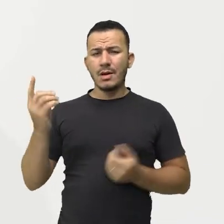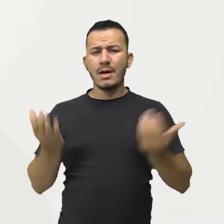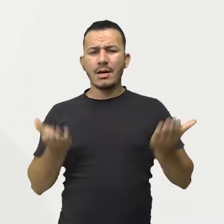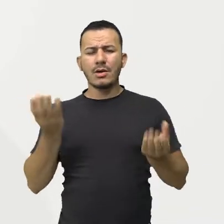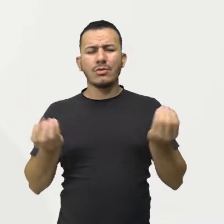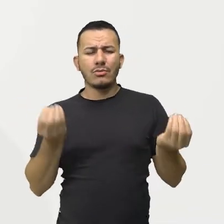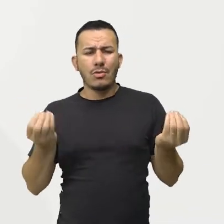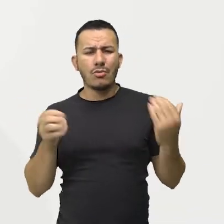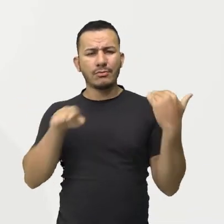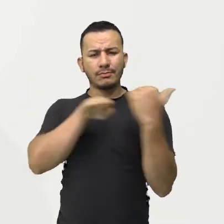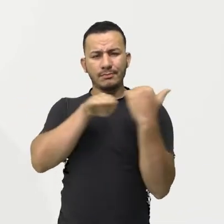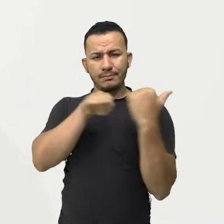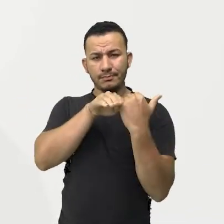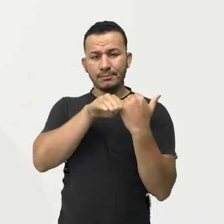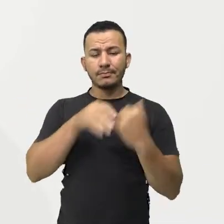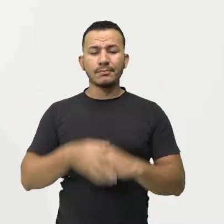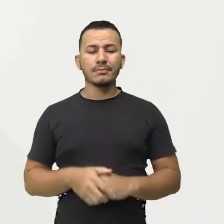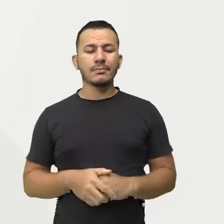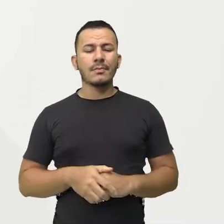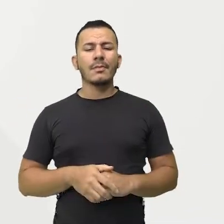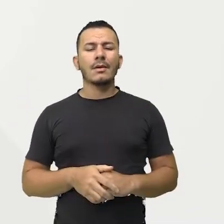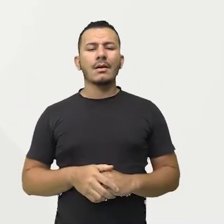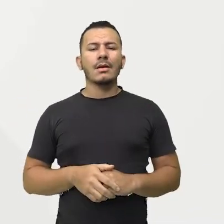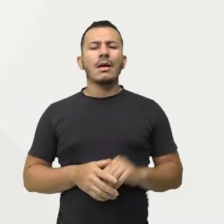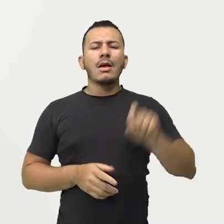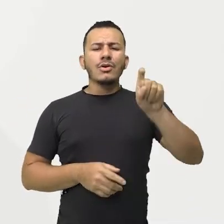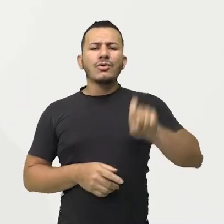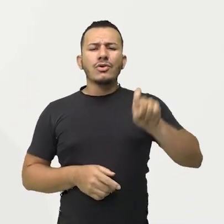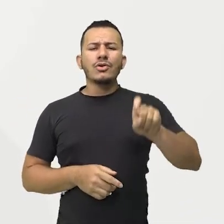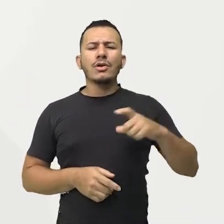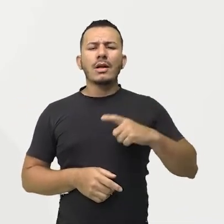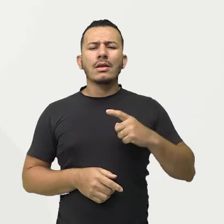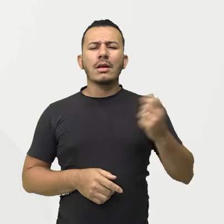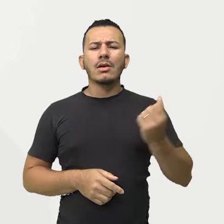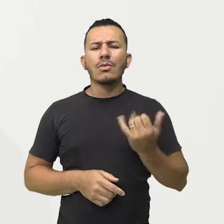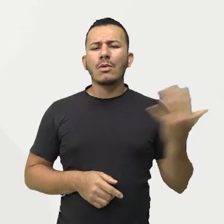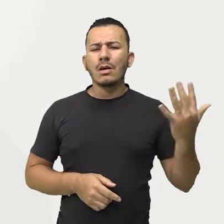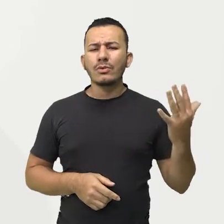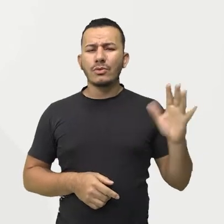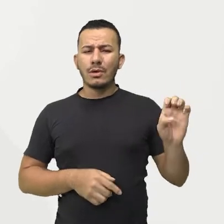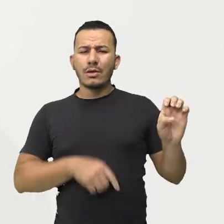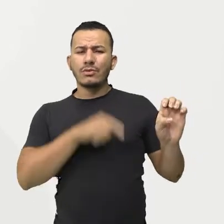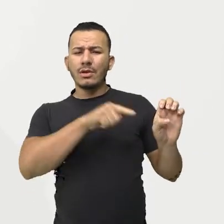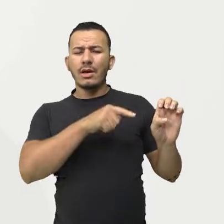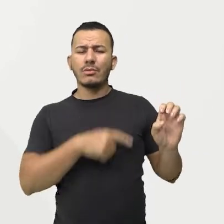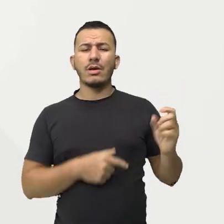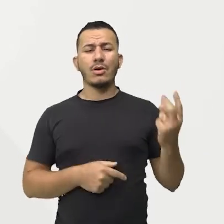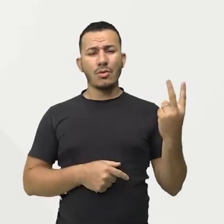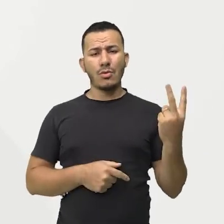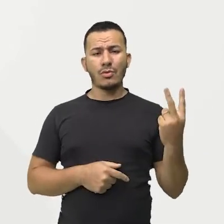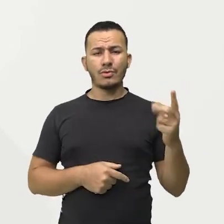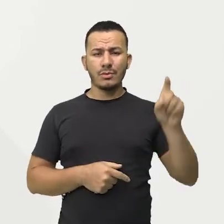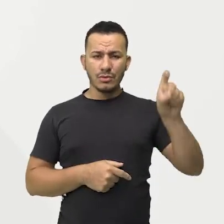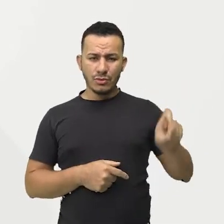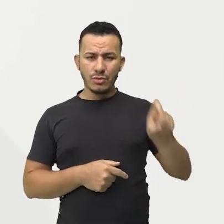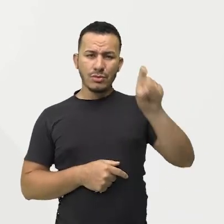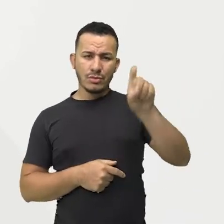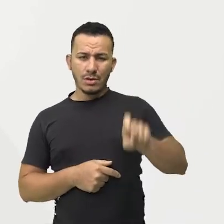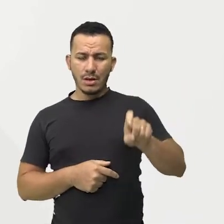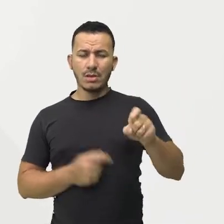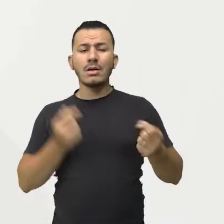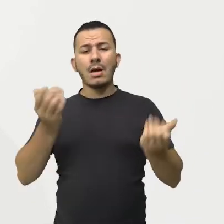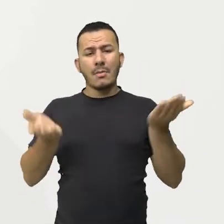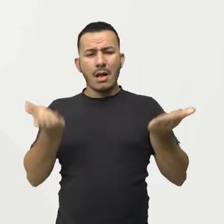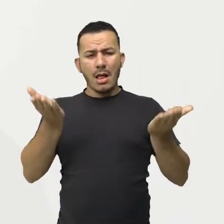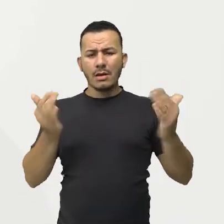direito? E aí está aqui, ó. Nós temos quantos x do lado esquerdo? Temos 2. O professor botou 2x aqui, ó. Como é uma balança, ela